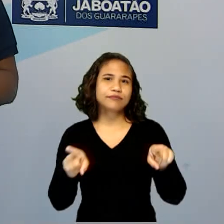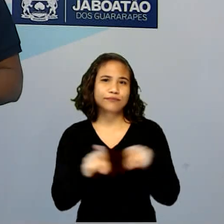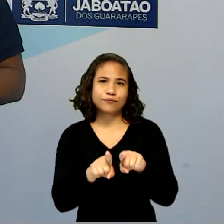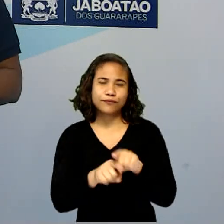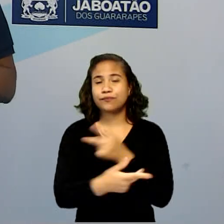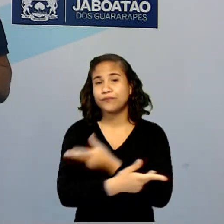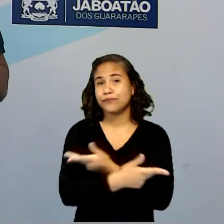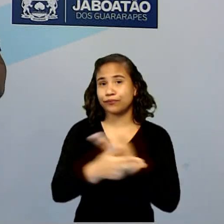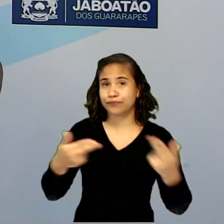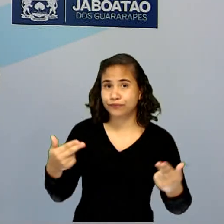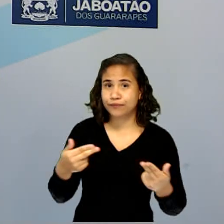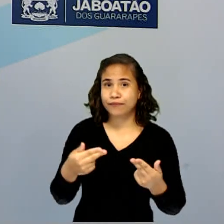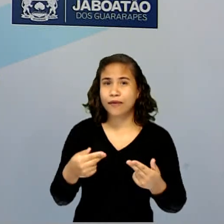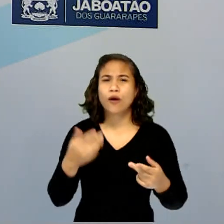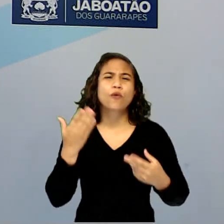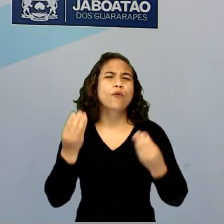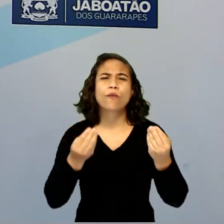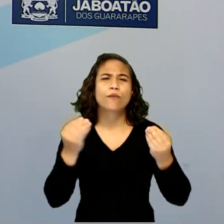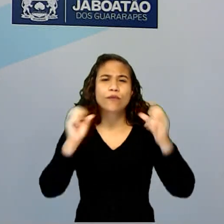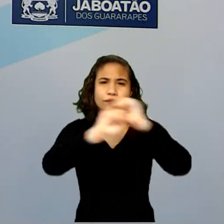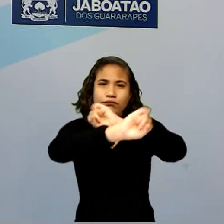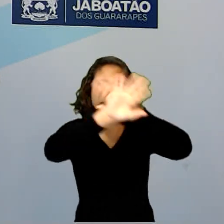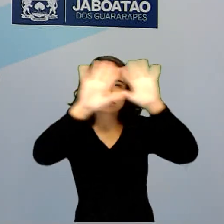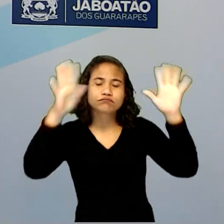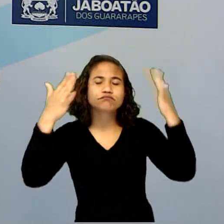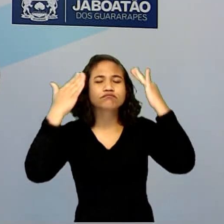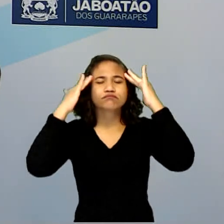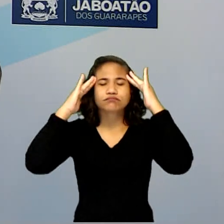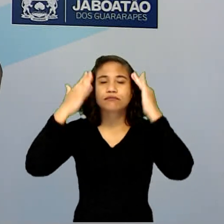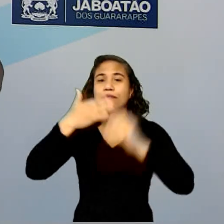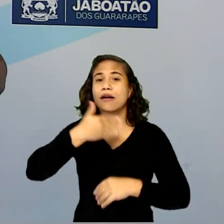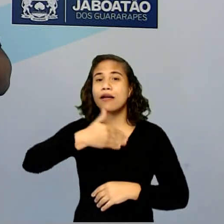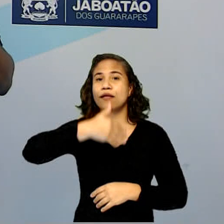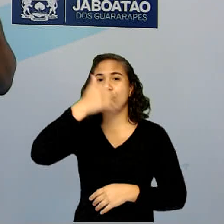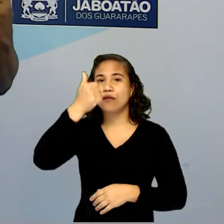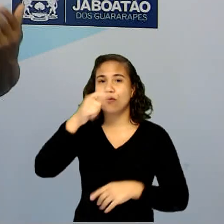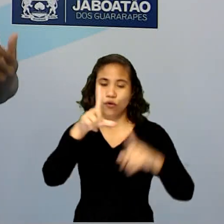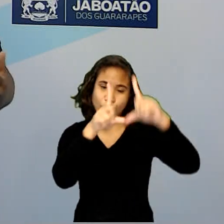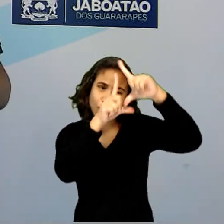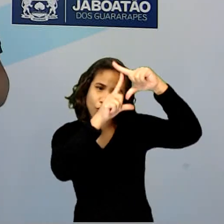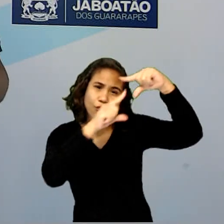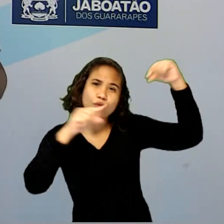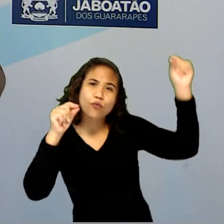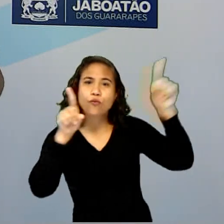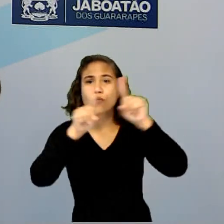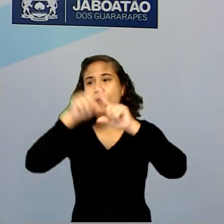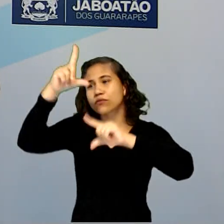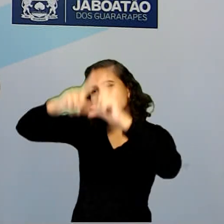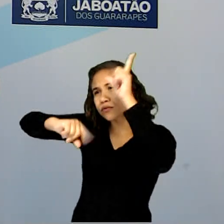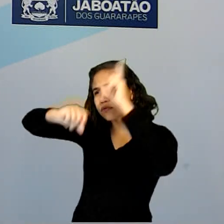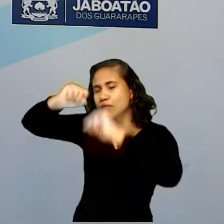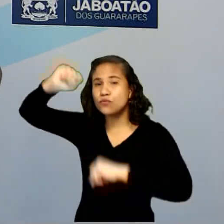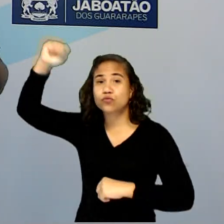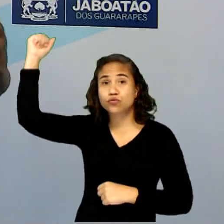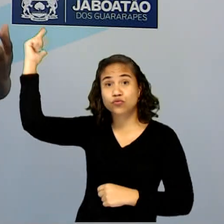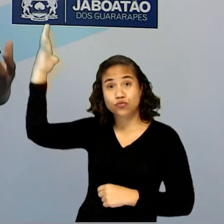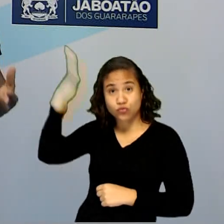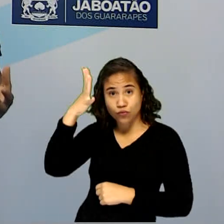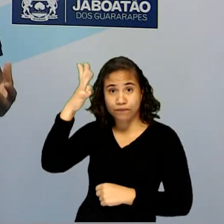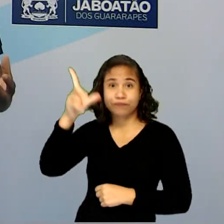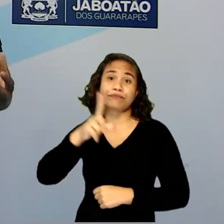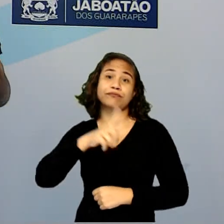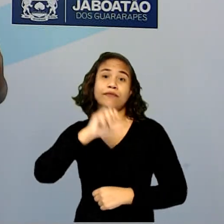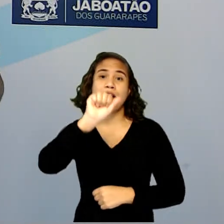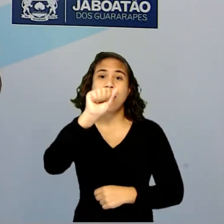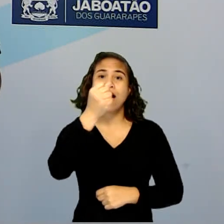elementos, para nós podermos entender melhor, né, tanto a lua, como as estrelas, como o sol, são